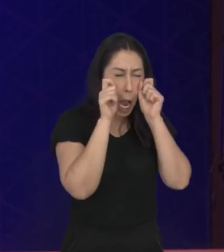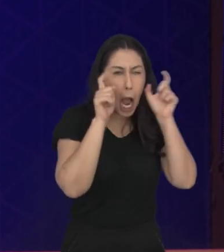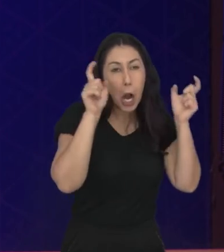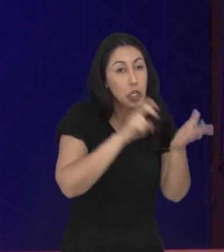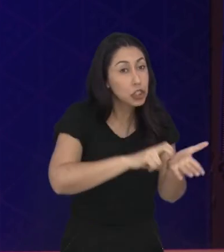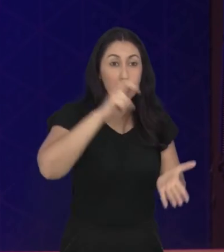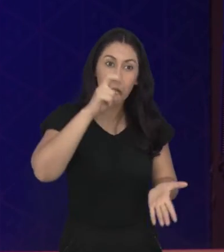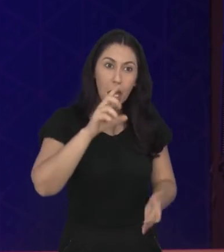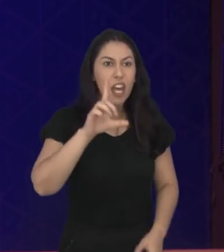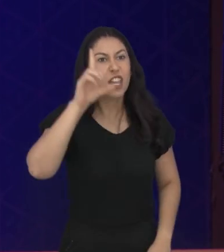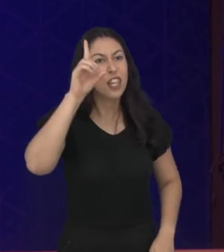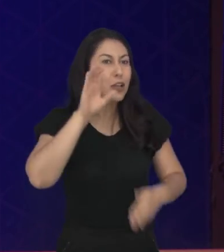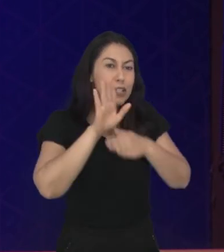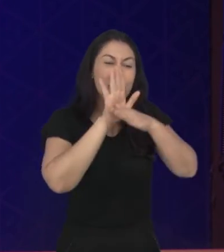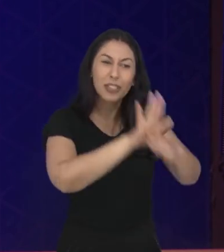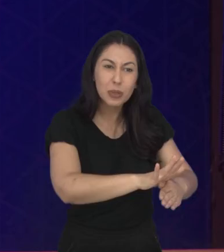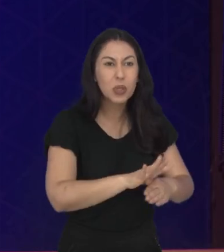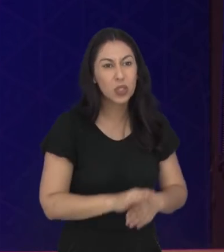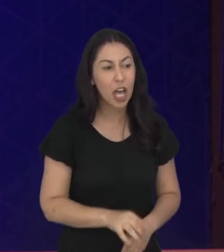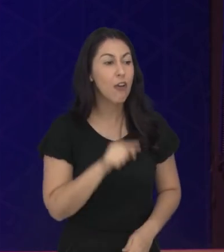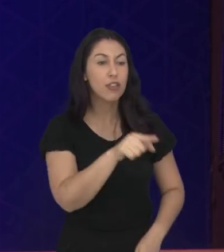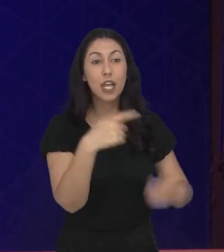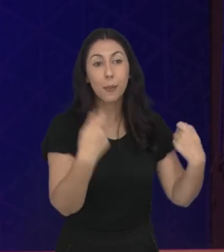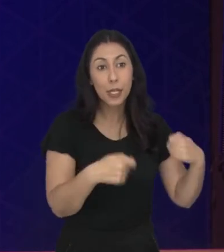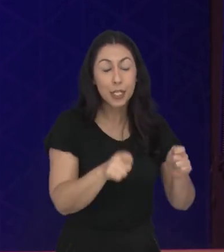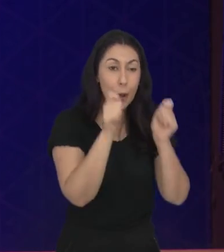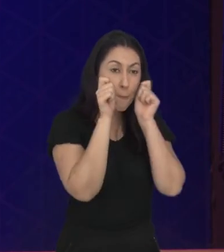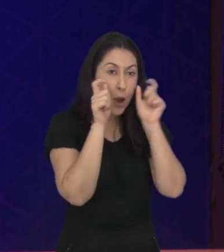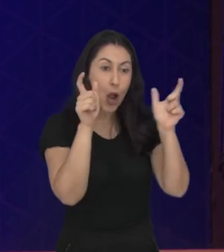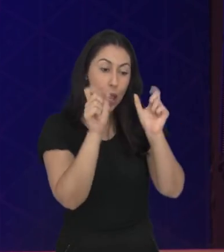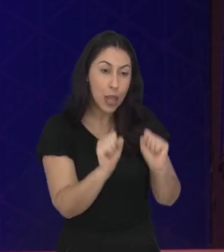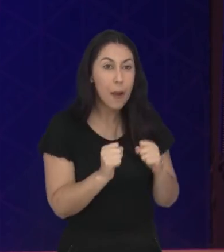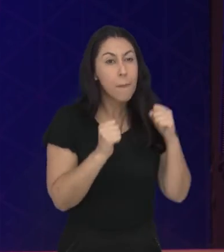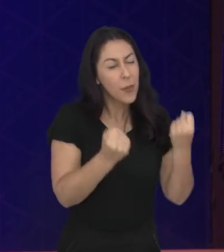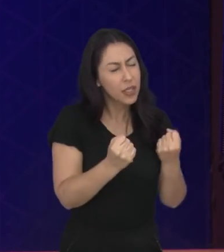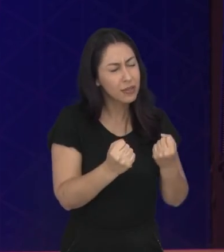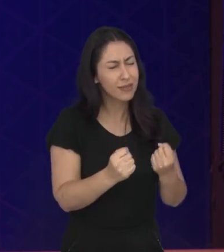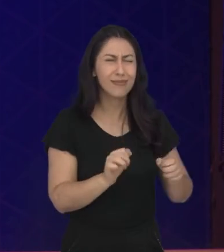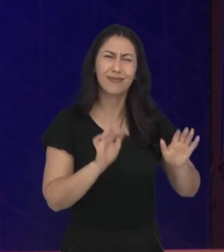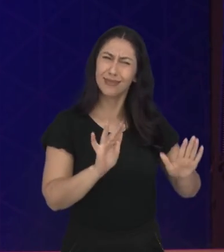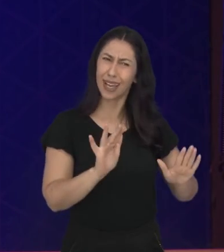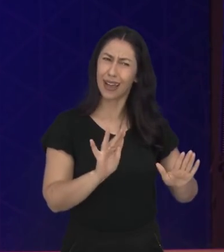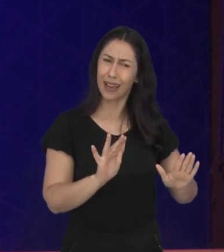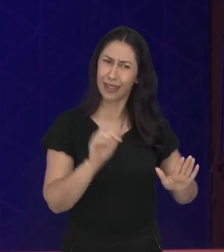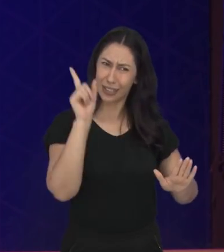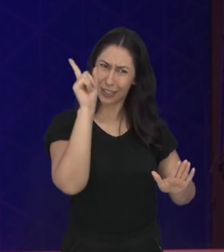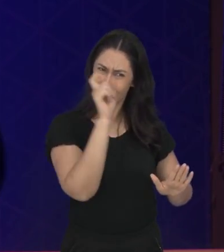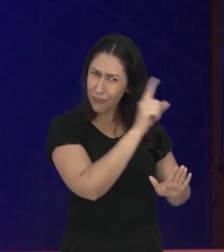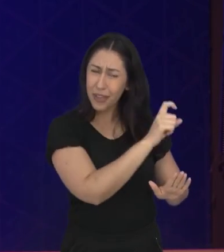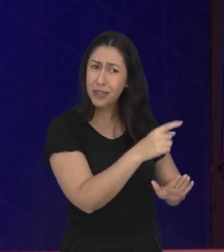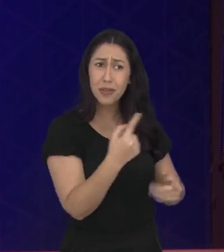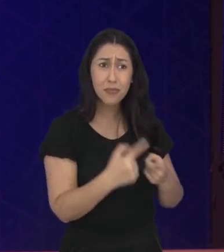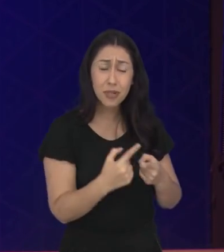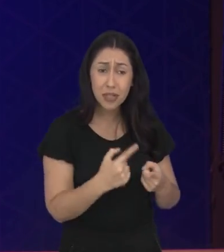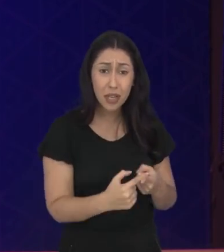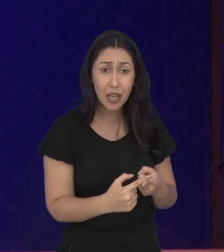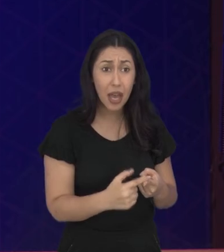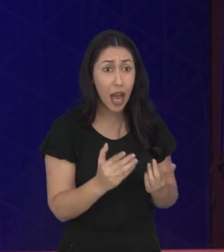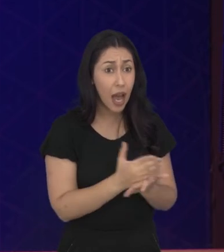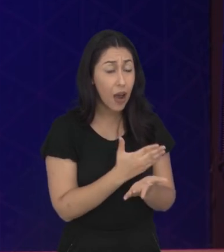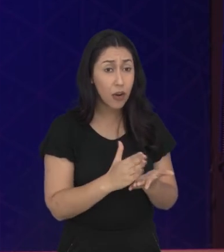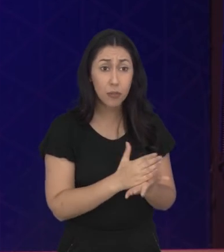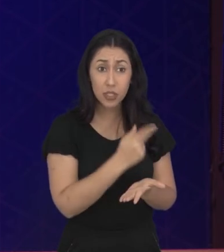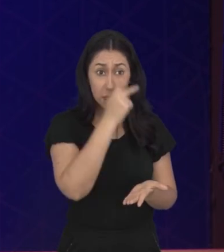você não acorda cedo, Deus não vai te ajudar. Eu acho que, assim... É pesada essa frase, né? E existe um preconceito com pessoas